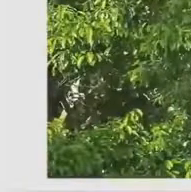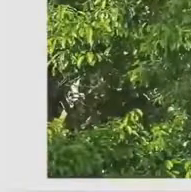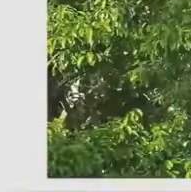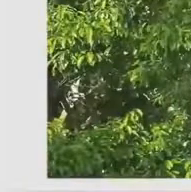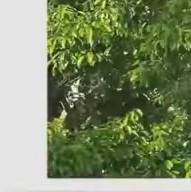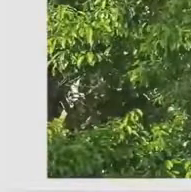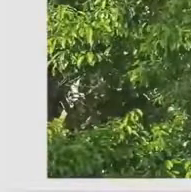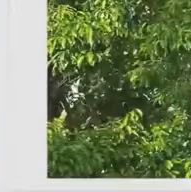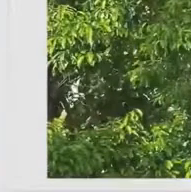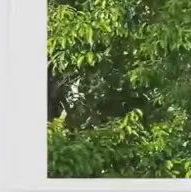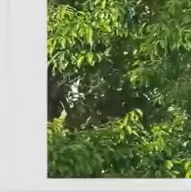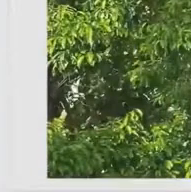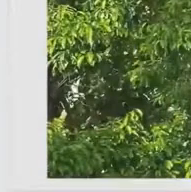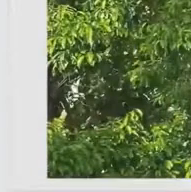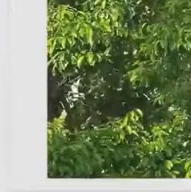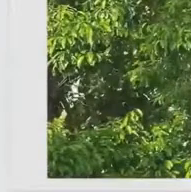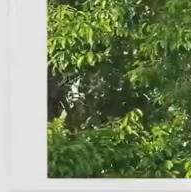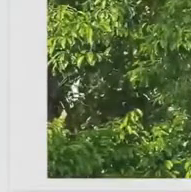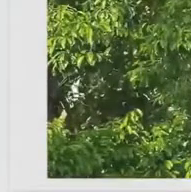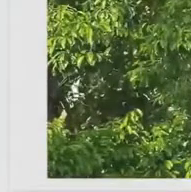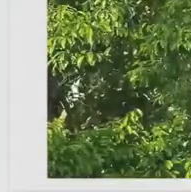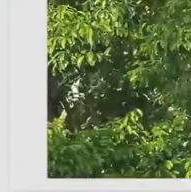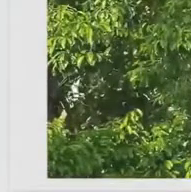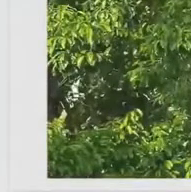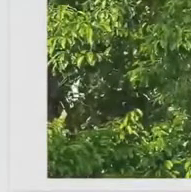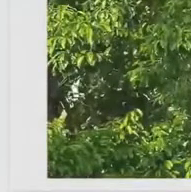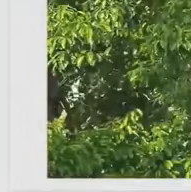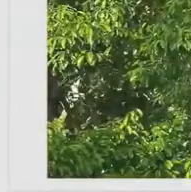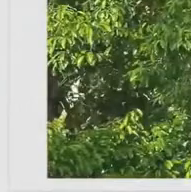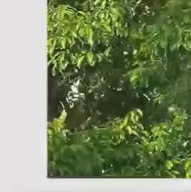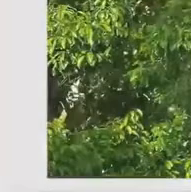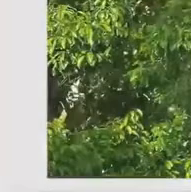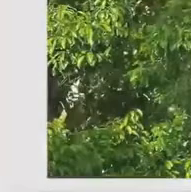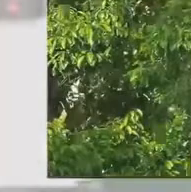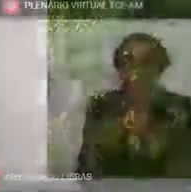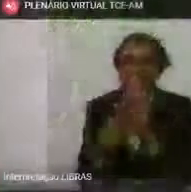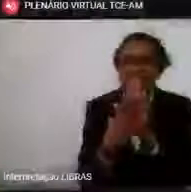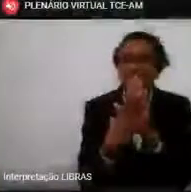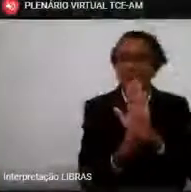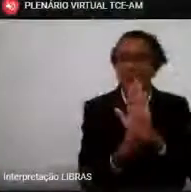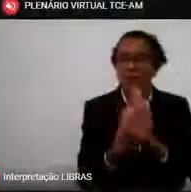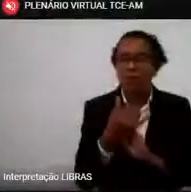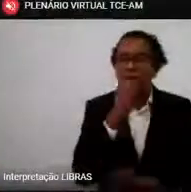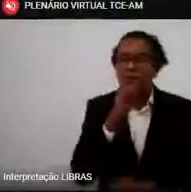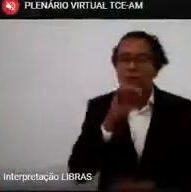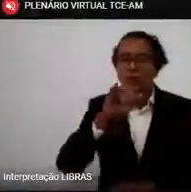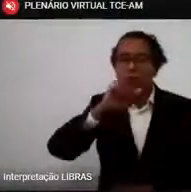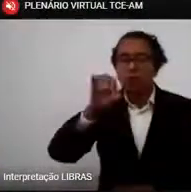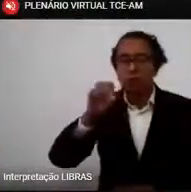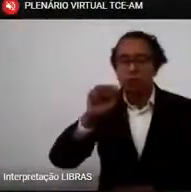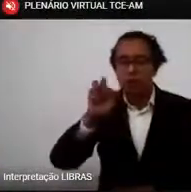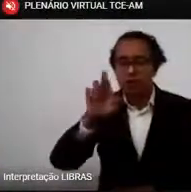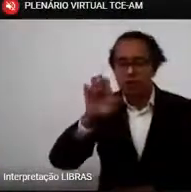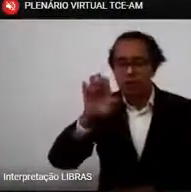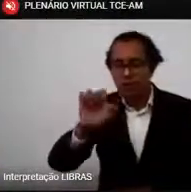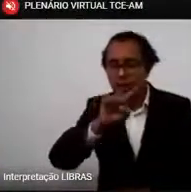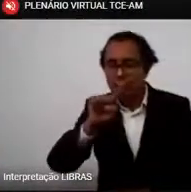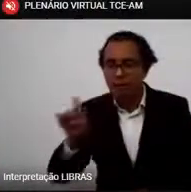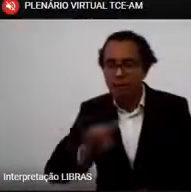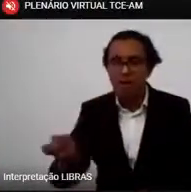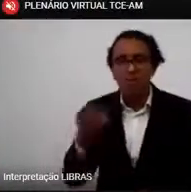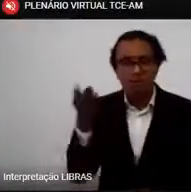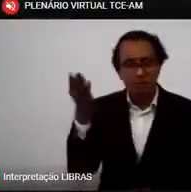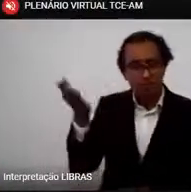todos, e dizer que o professor Juarez Freitas, que esteve conosco recentemente, está assistindo, é realmente